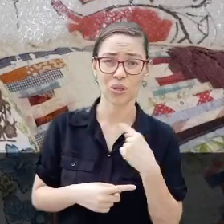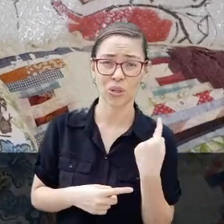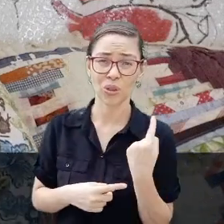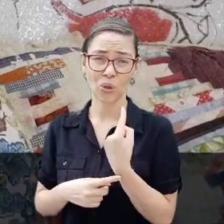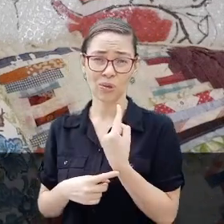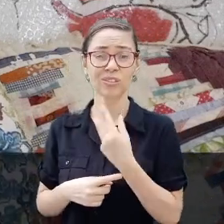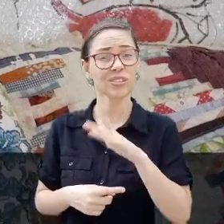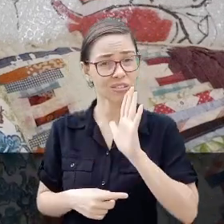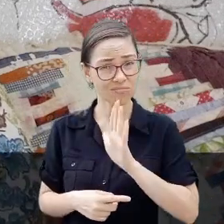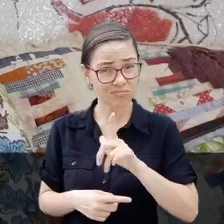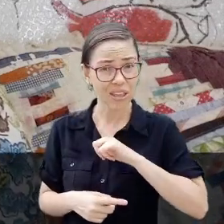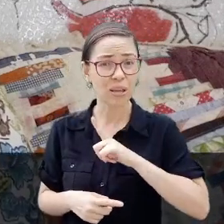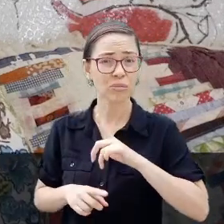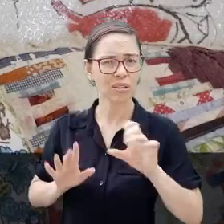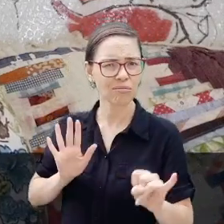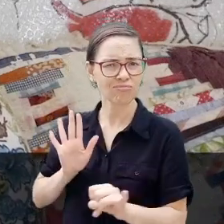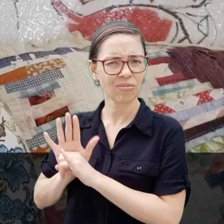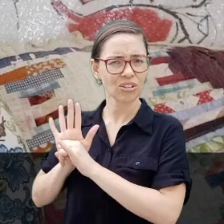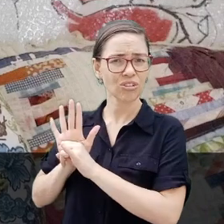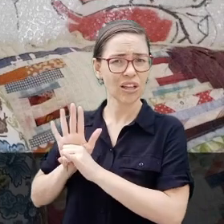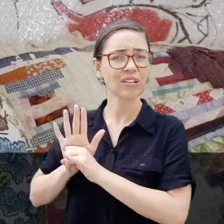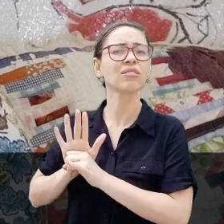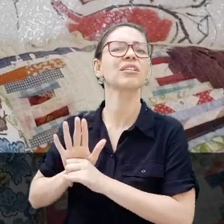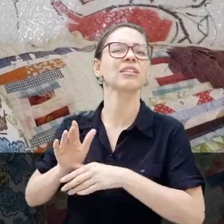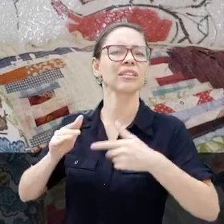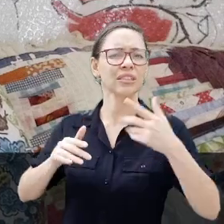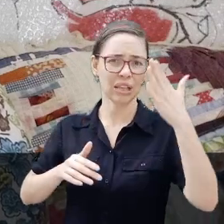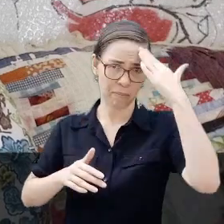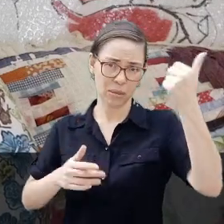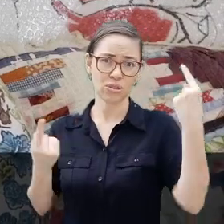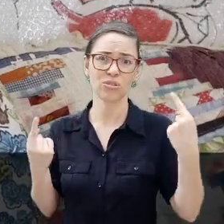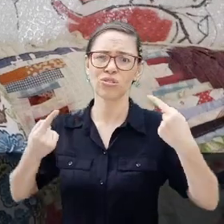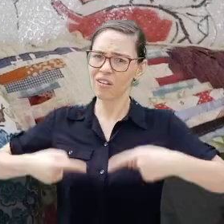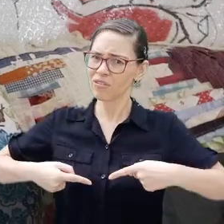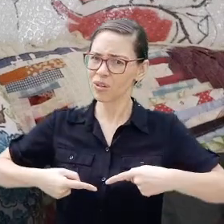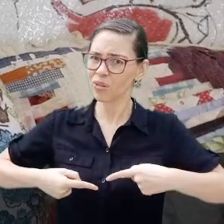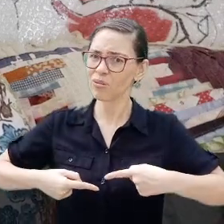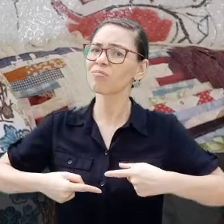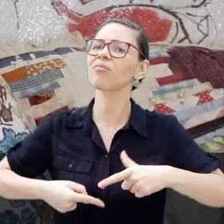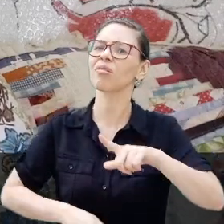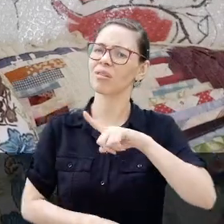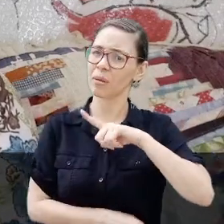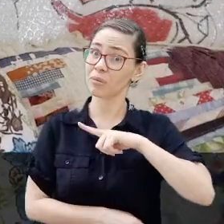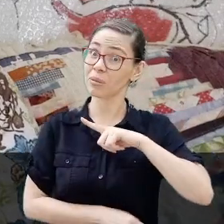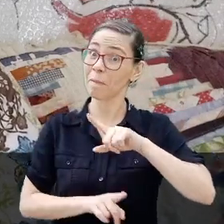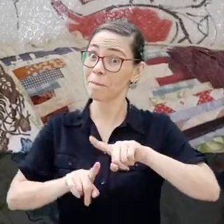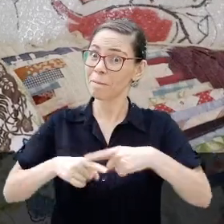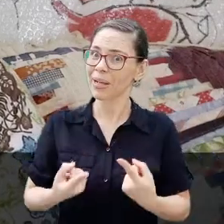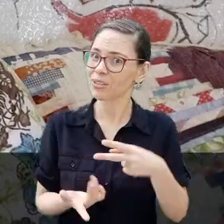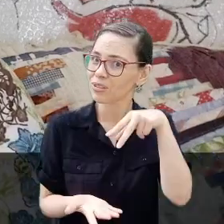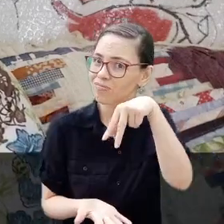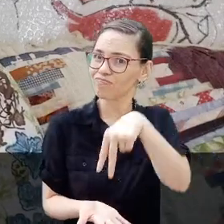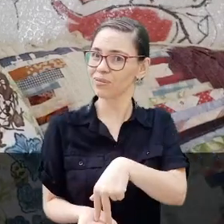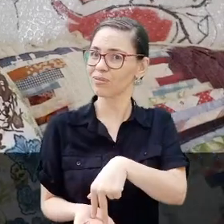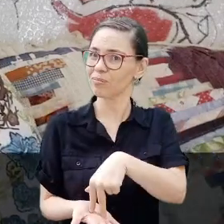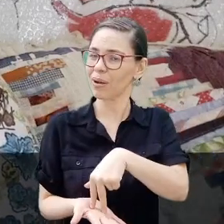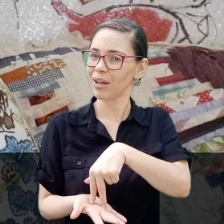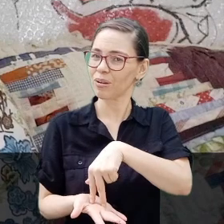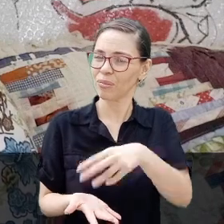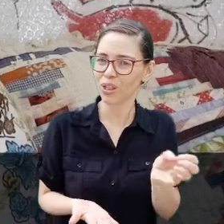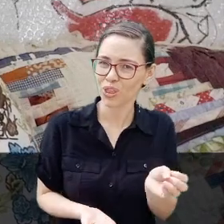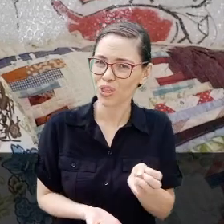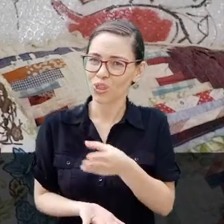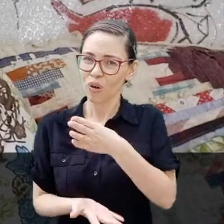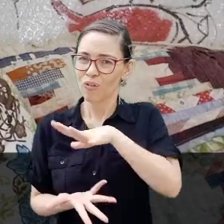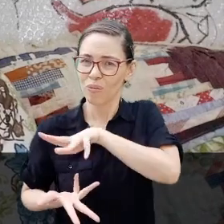nossas identidades, com a nossa diversidade, enfrentamos tantos desafios, mas fazemos a grande diferença e